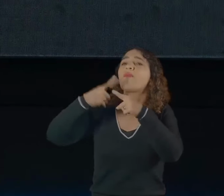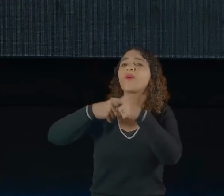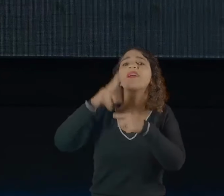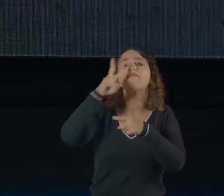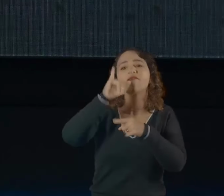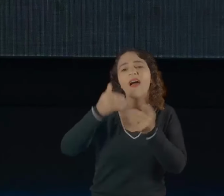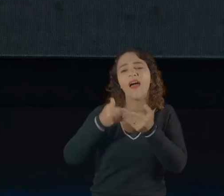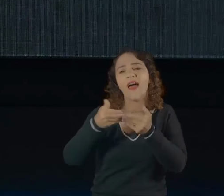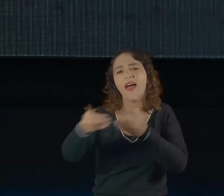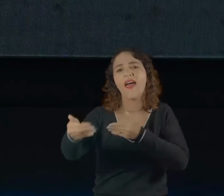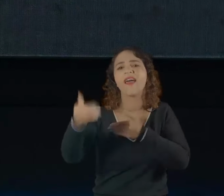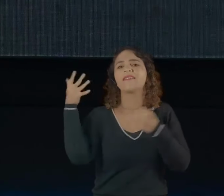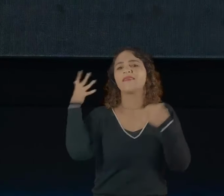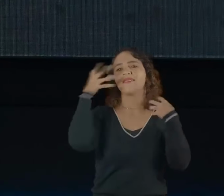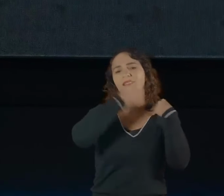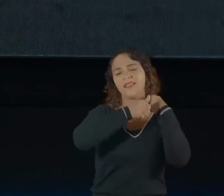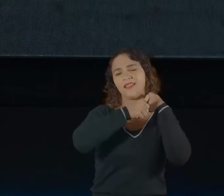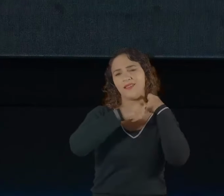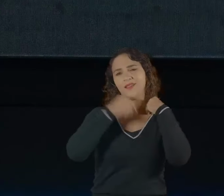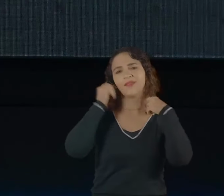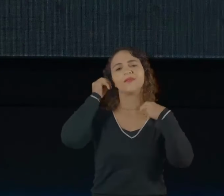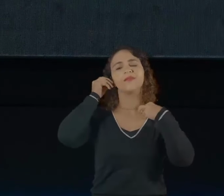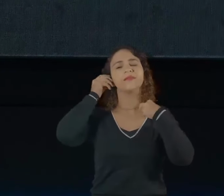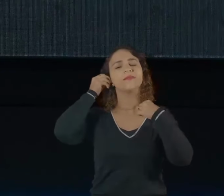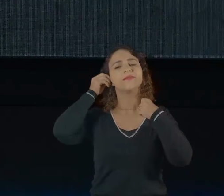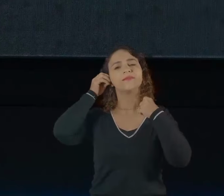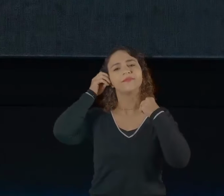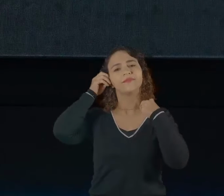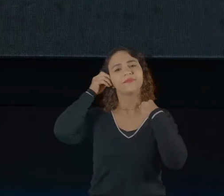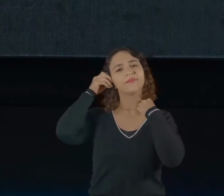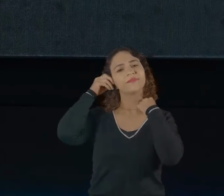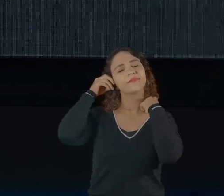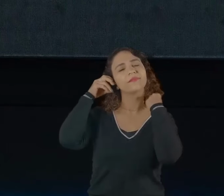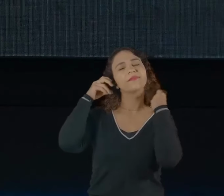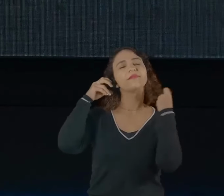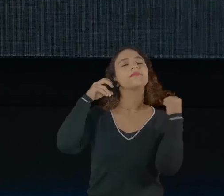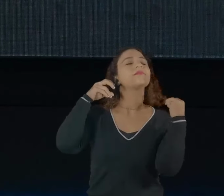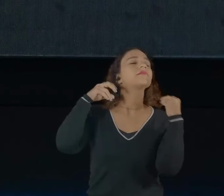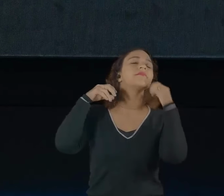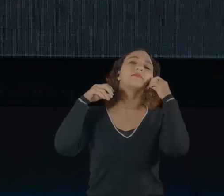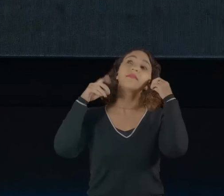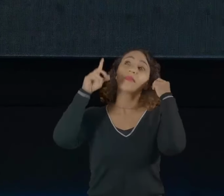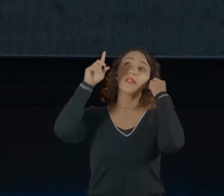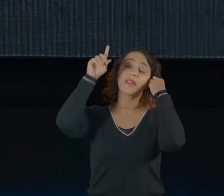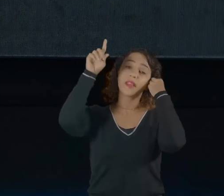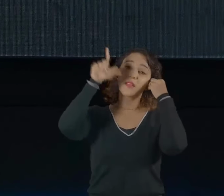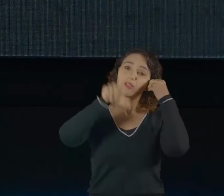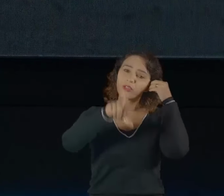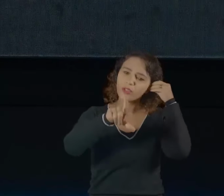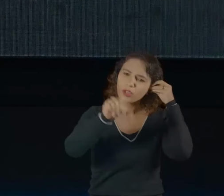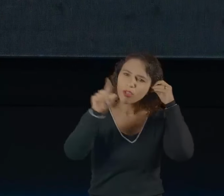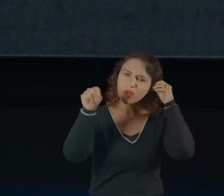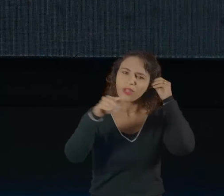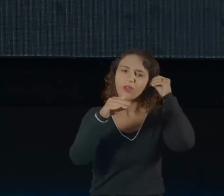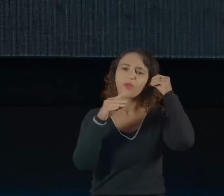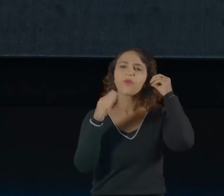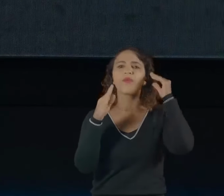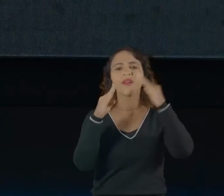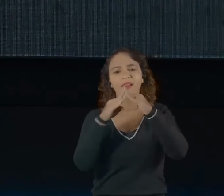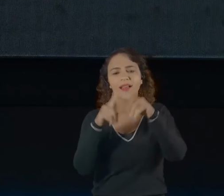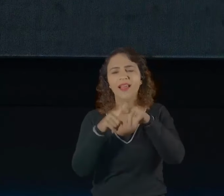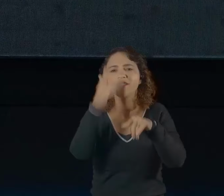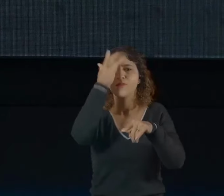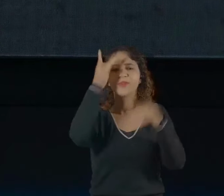vossa redenção. Amém? Deus quer levantar uma igreja relevante, forte, que avance, que ama